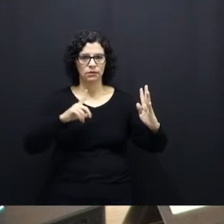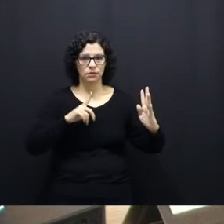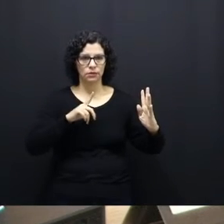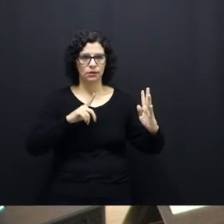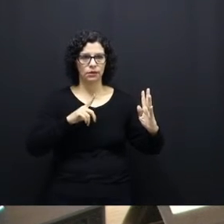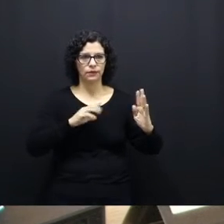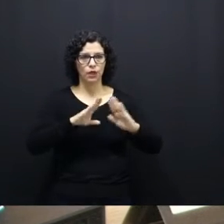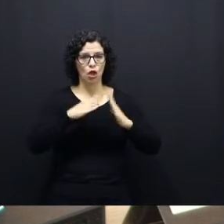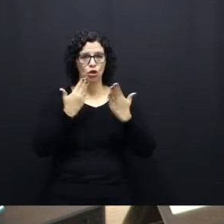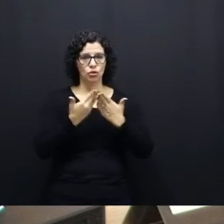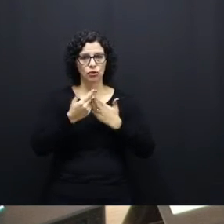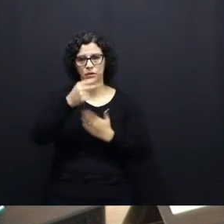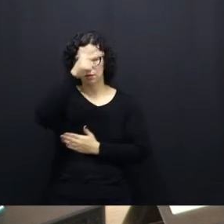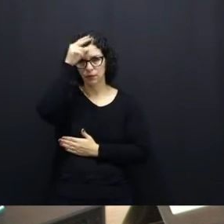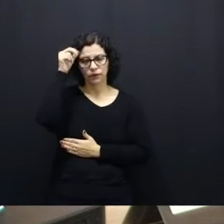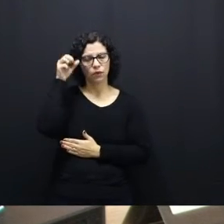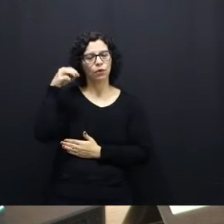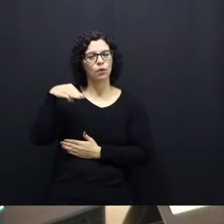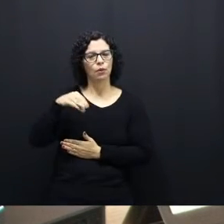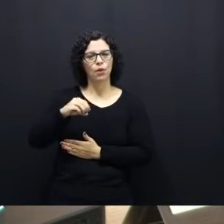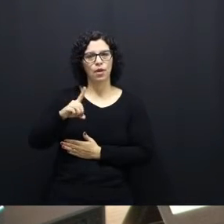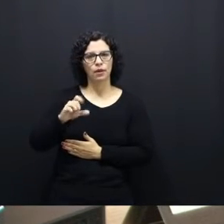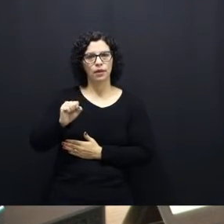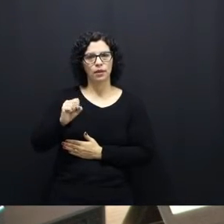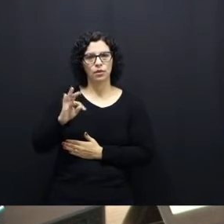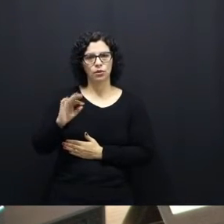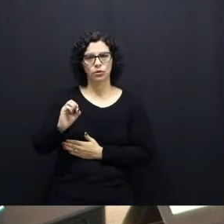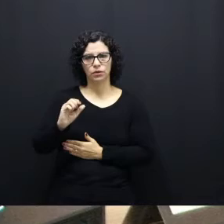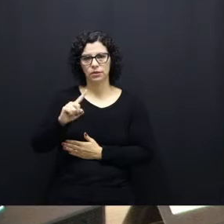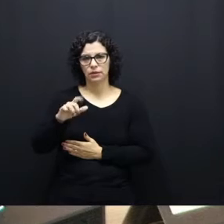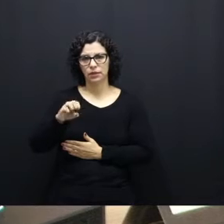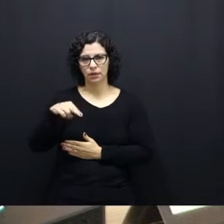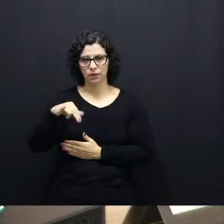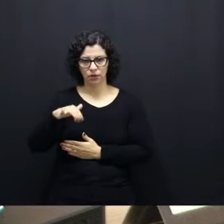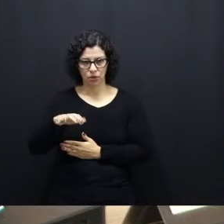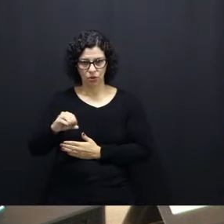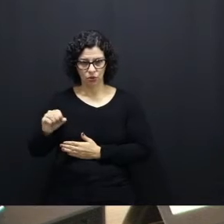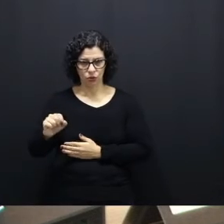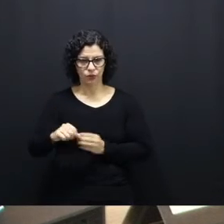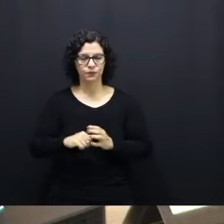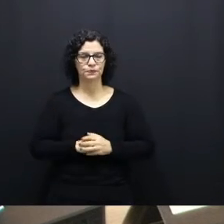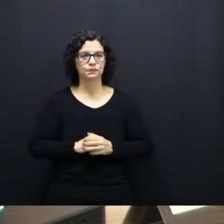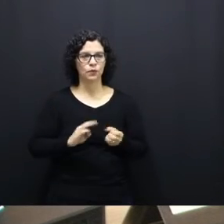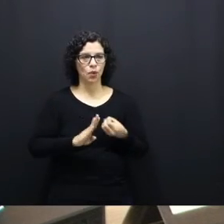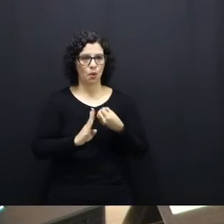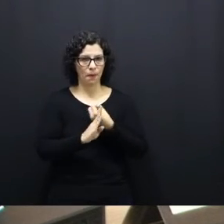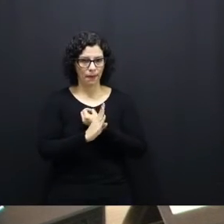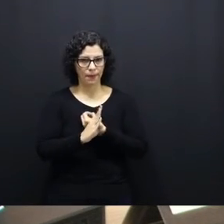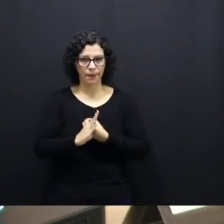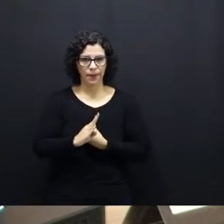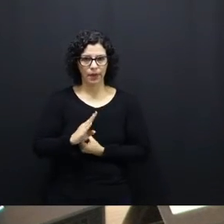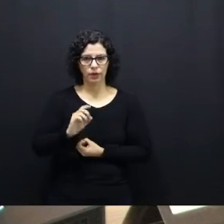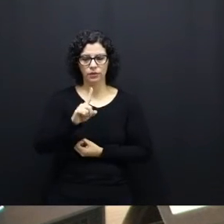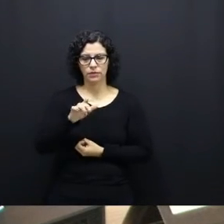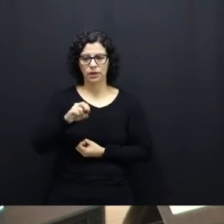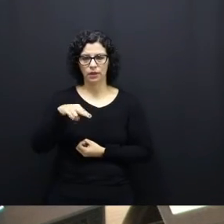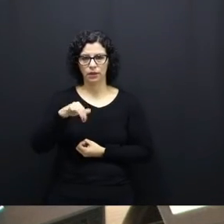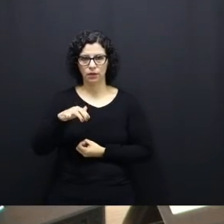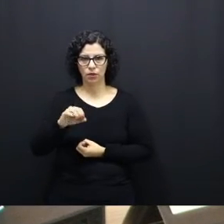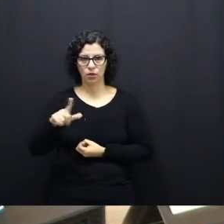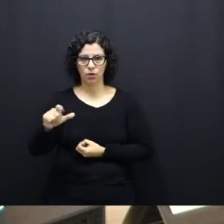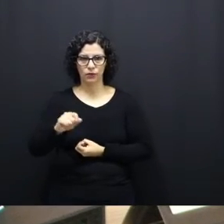da Escola Municipal Modesto zaniolo localizado na Rua Casemiro Graphic número 26 no bairro zaniolo